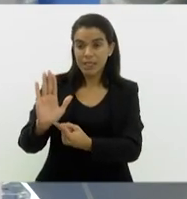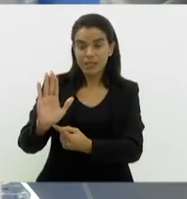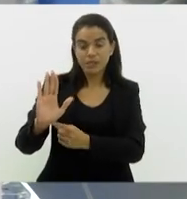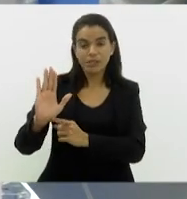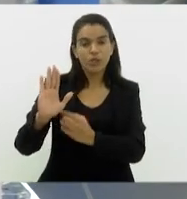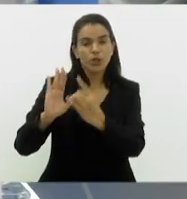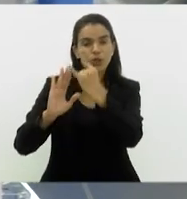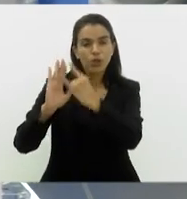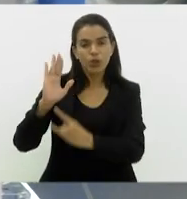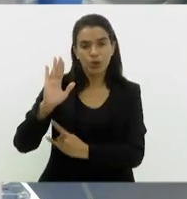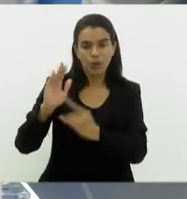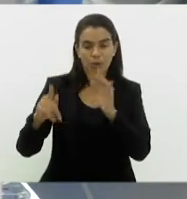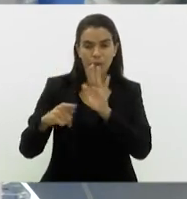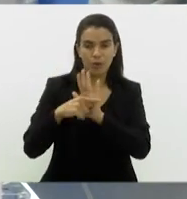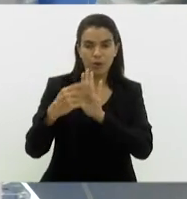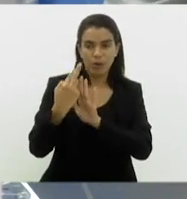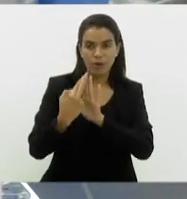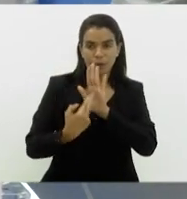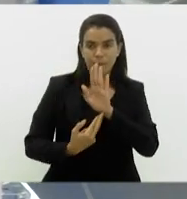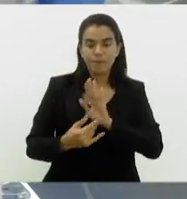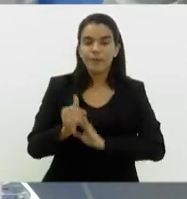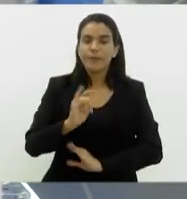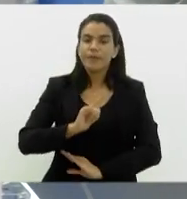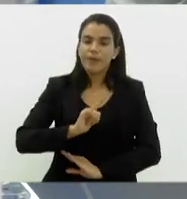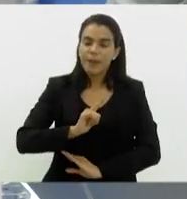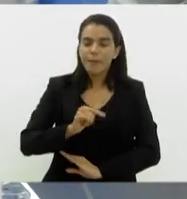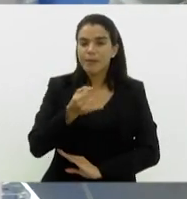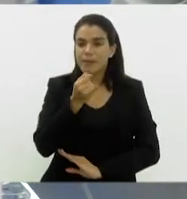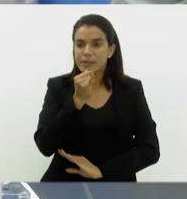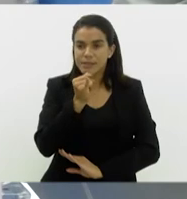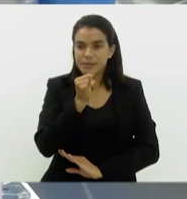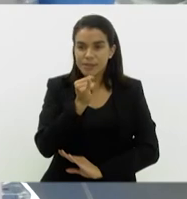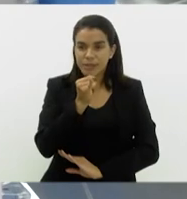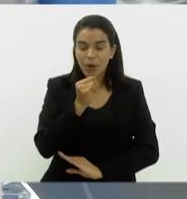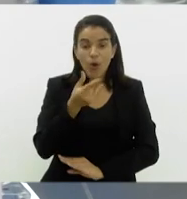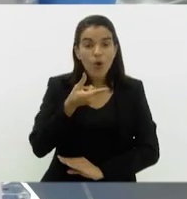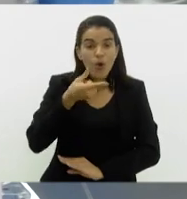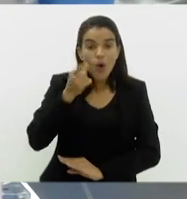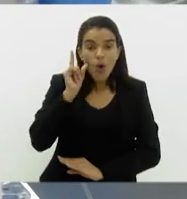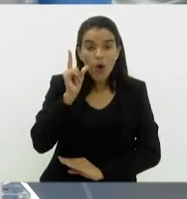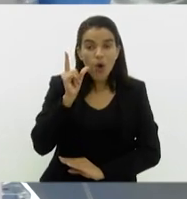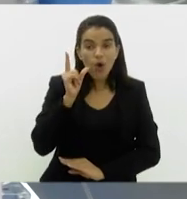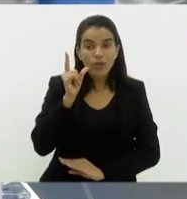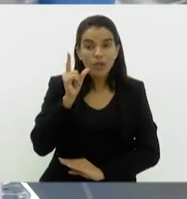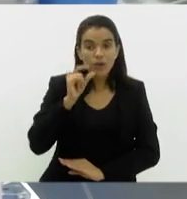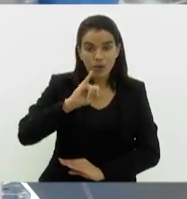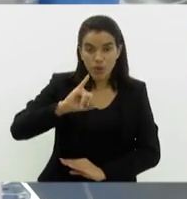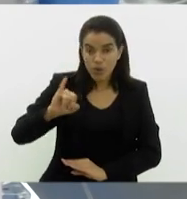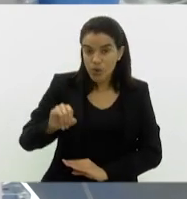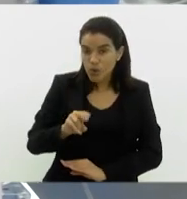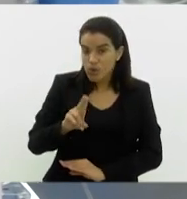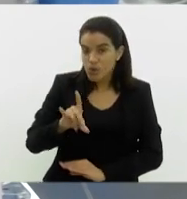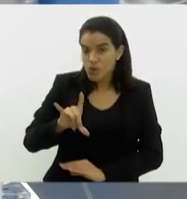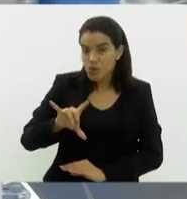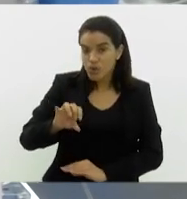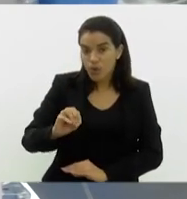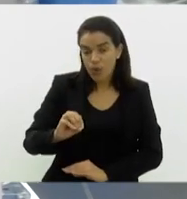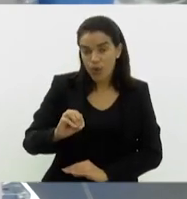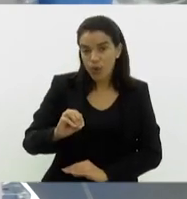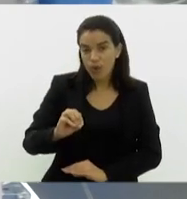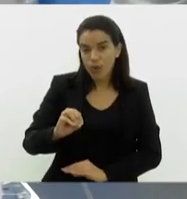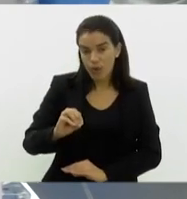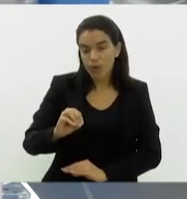relator então tem por exemplo isso foi entregue ontem Deputado julior aqui